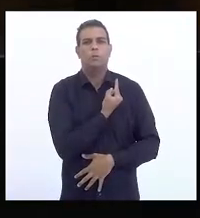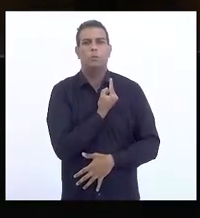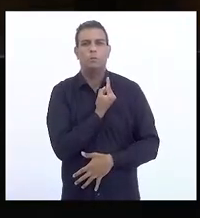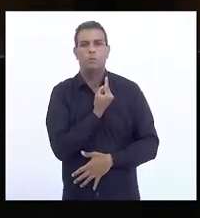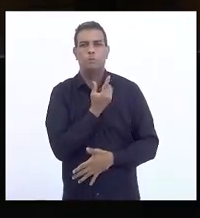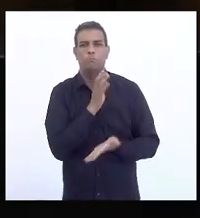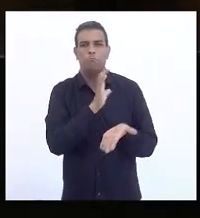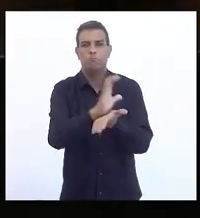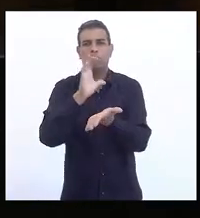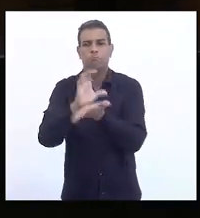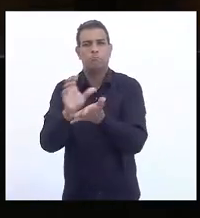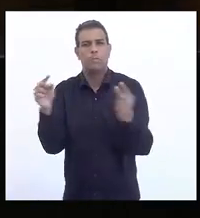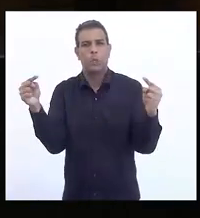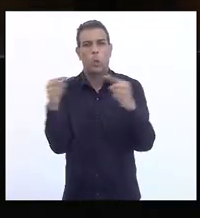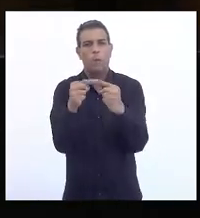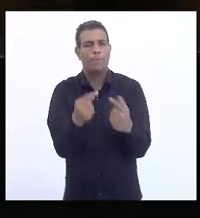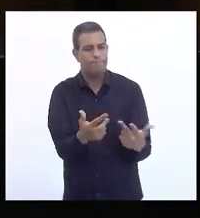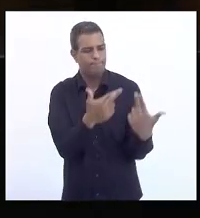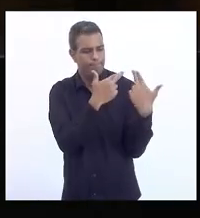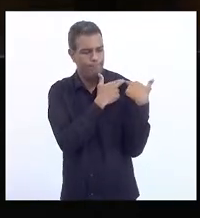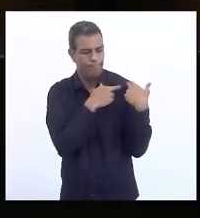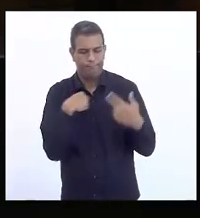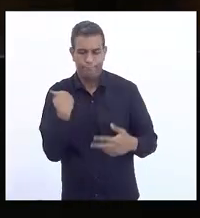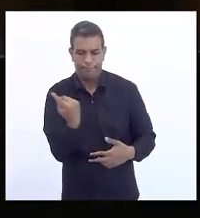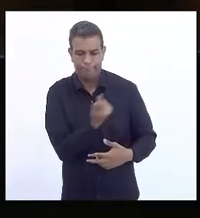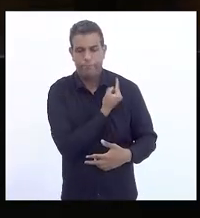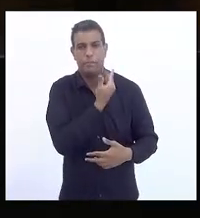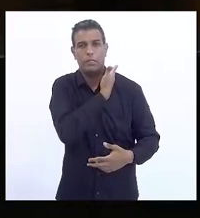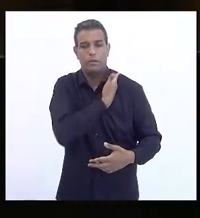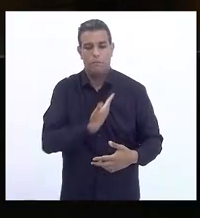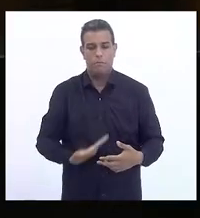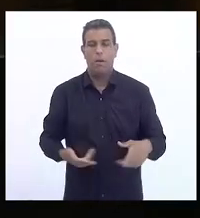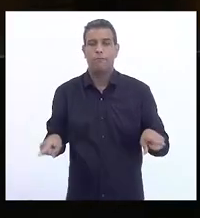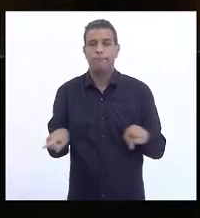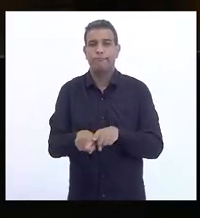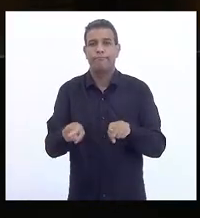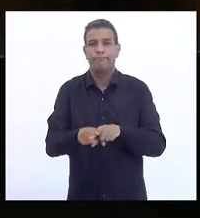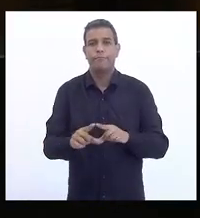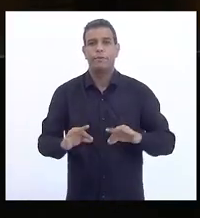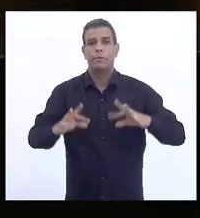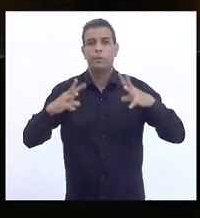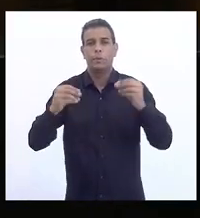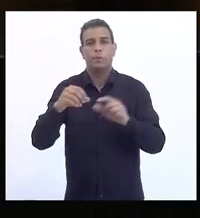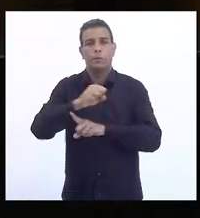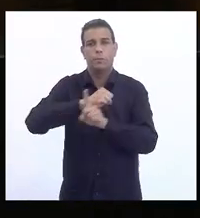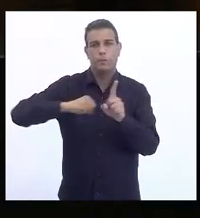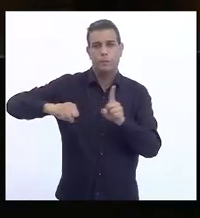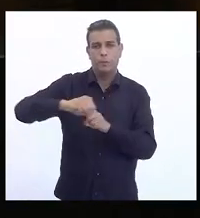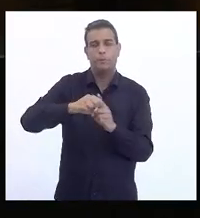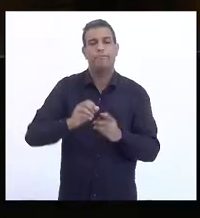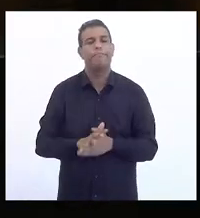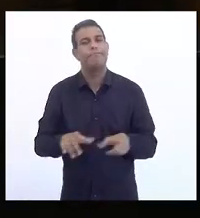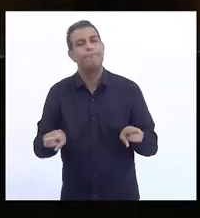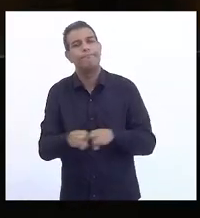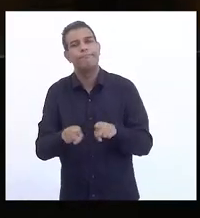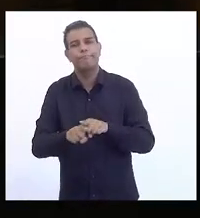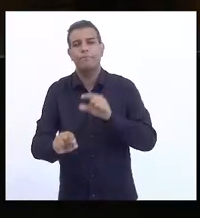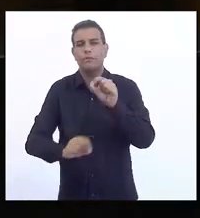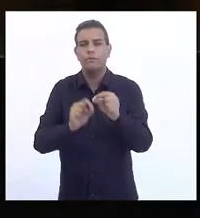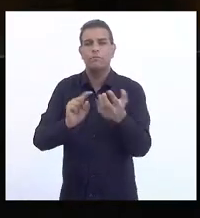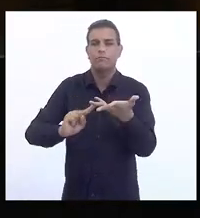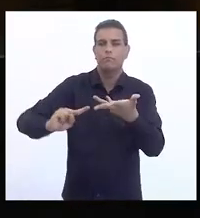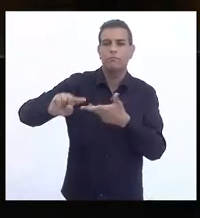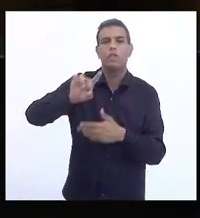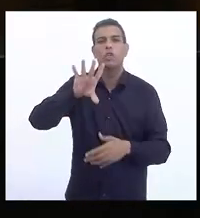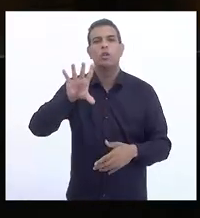e despesas. Isso é compromisso com o orçamento público, responsabilidade. Há quem diga